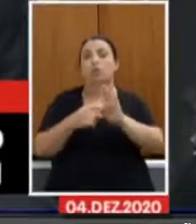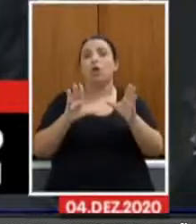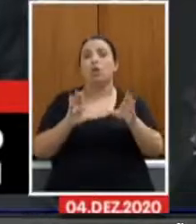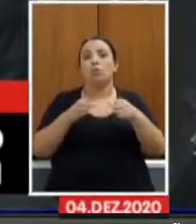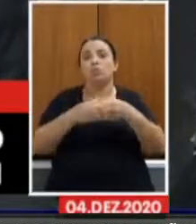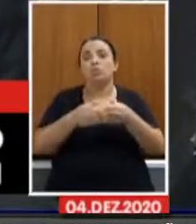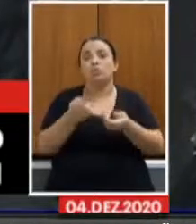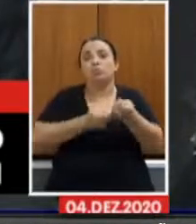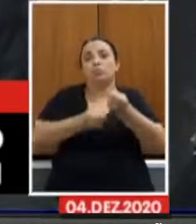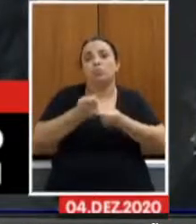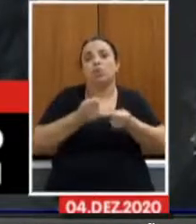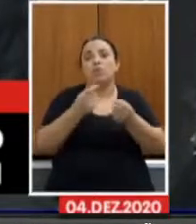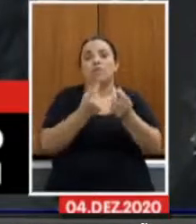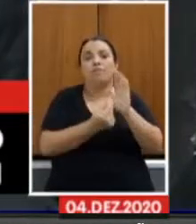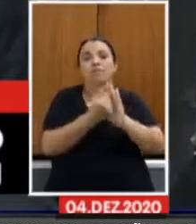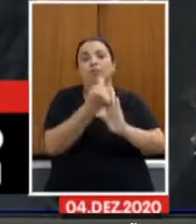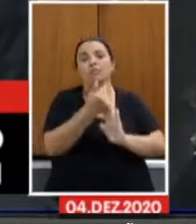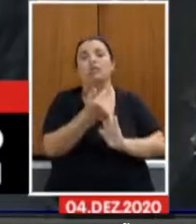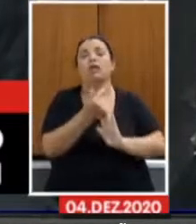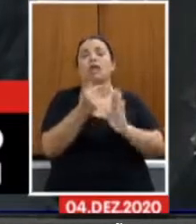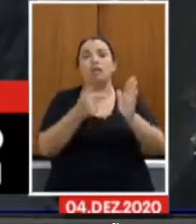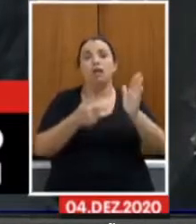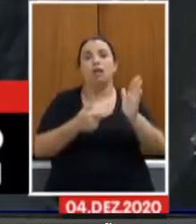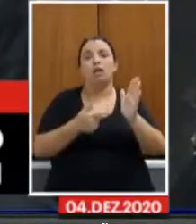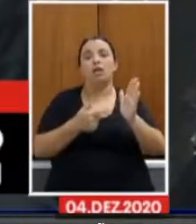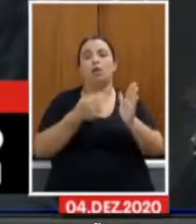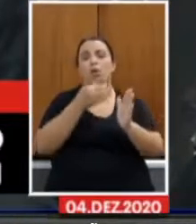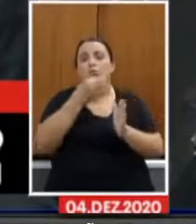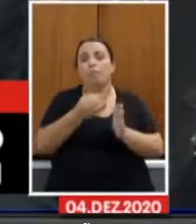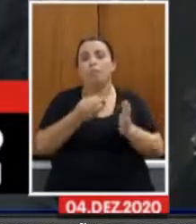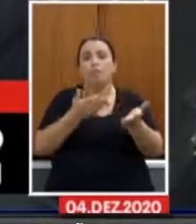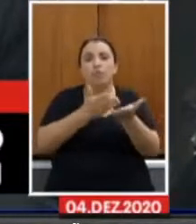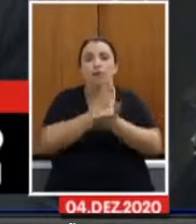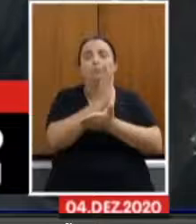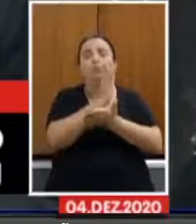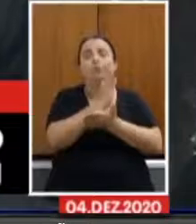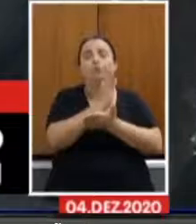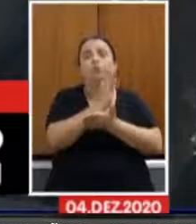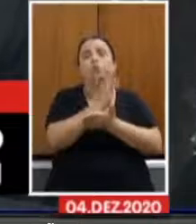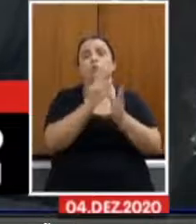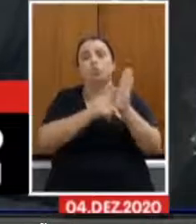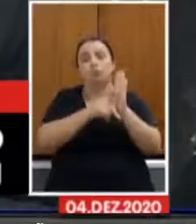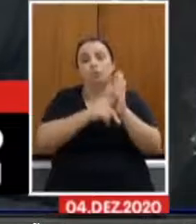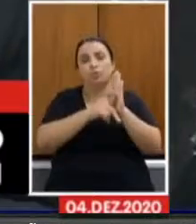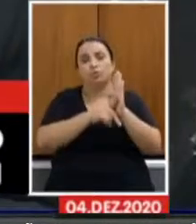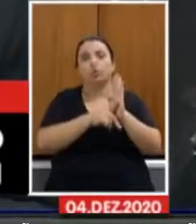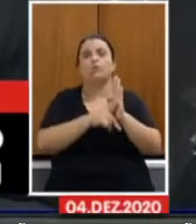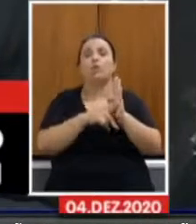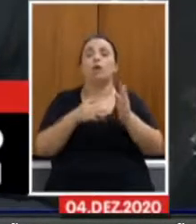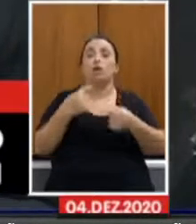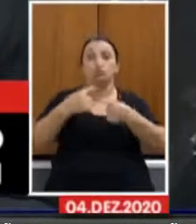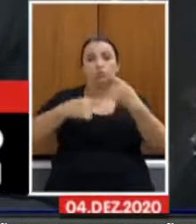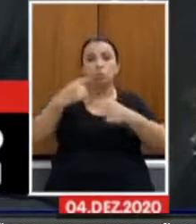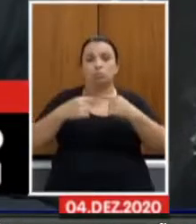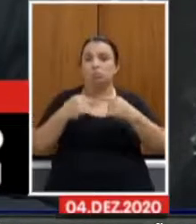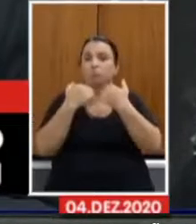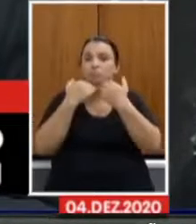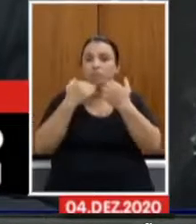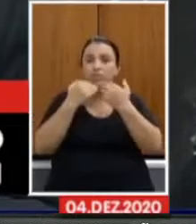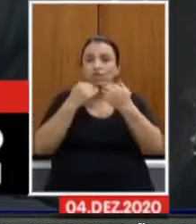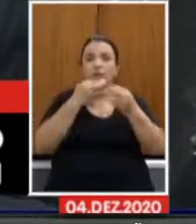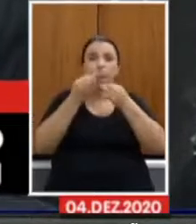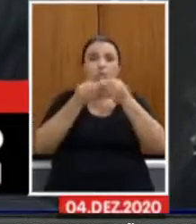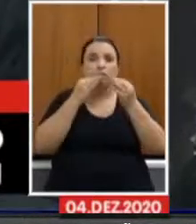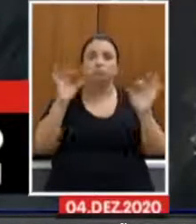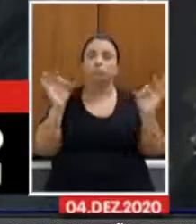pela aprovação do projeto com a emenda número 1 da Comissão de Justiça. Em discussão o projeto, não há oradores inscritos, encerra-se